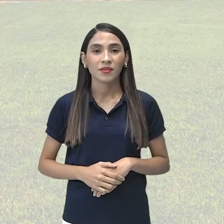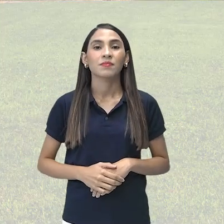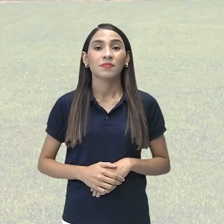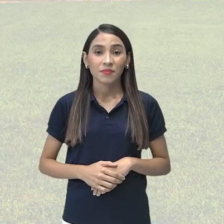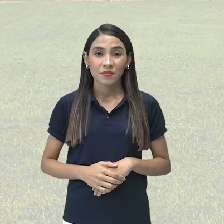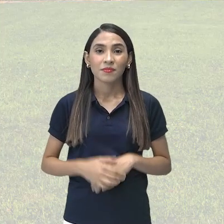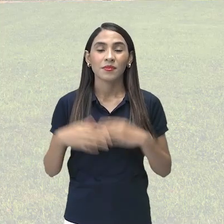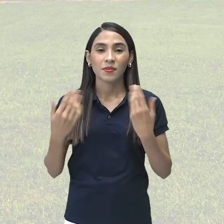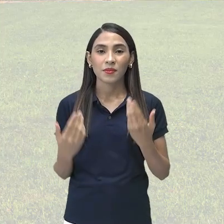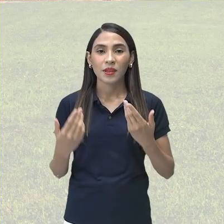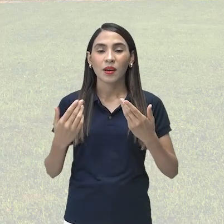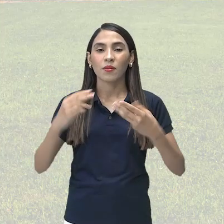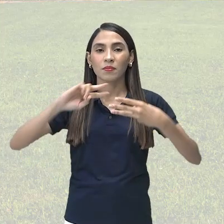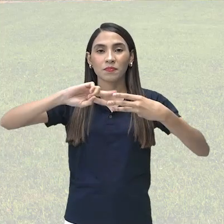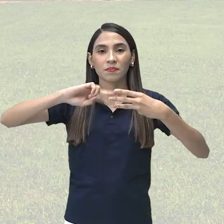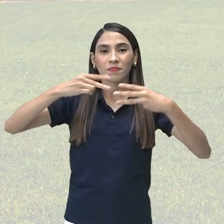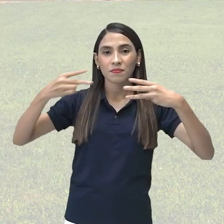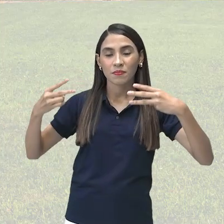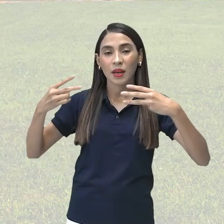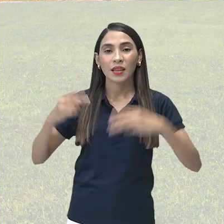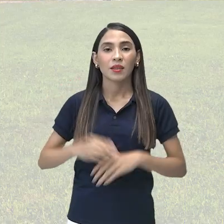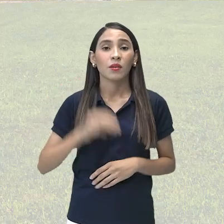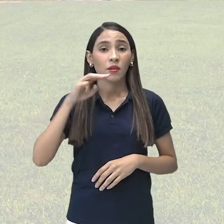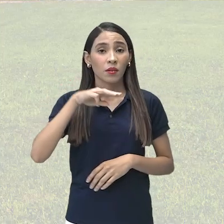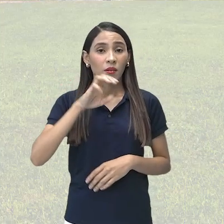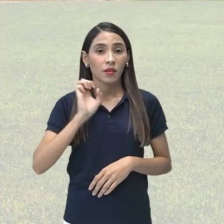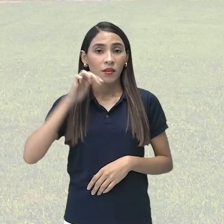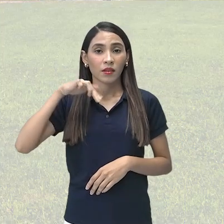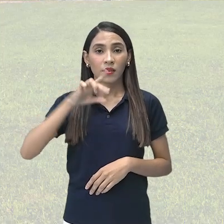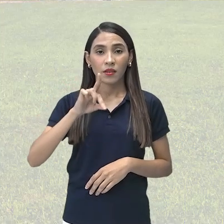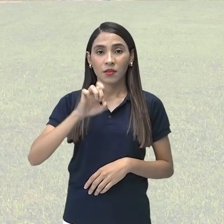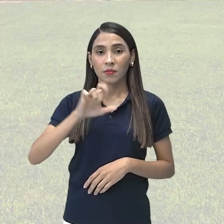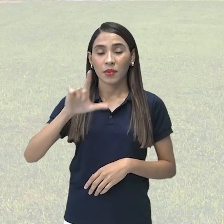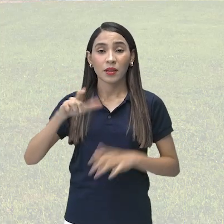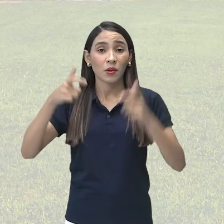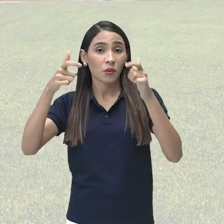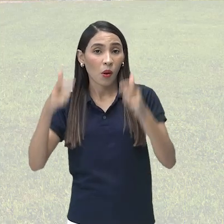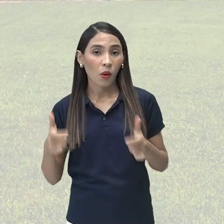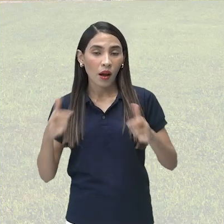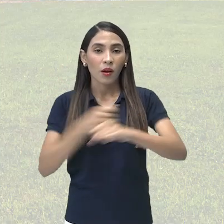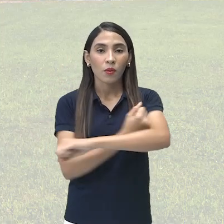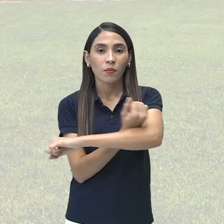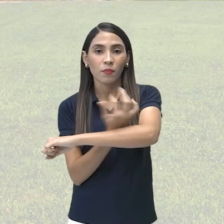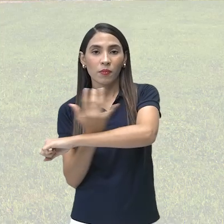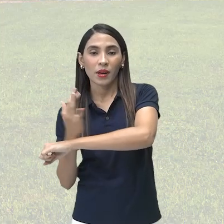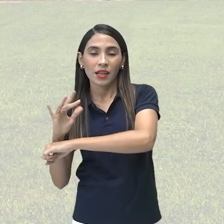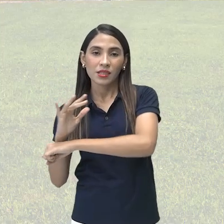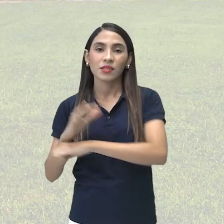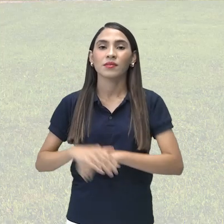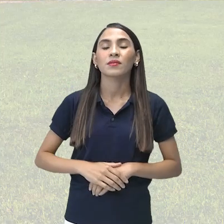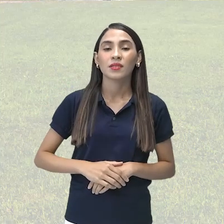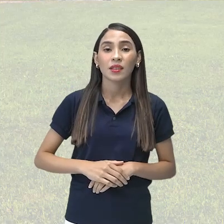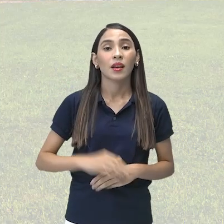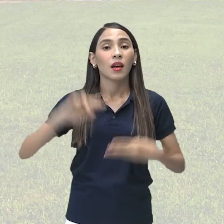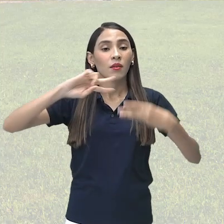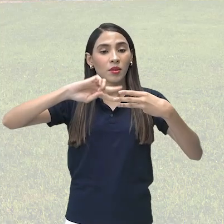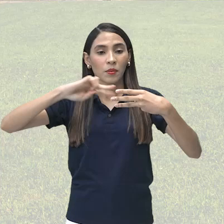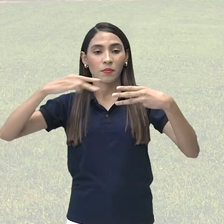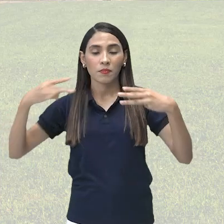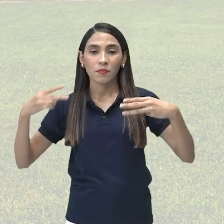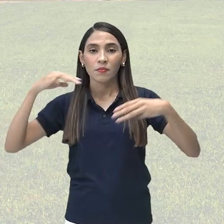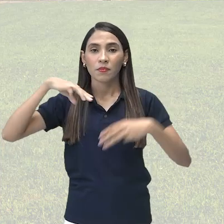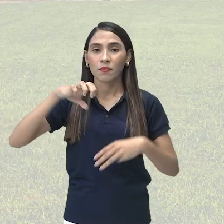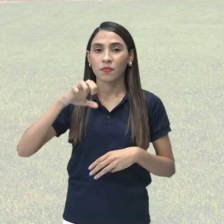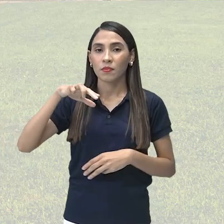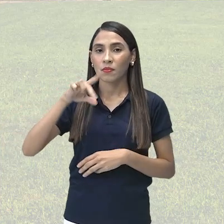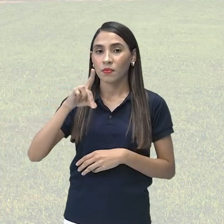Gregor Mendel. E ele está aqui, nós estamos localizados no jardim do mosteiro, onde Gregor Mendel, que